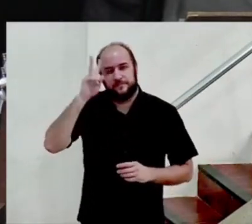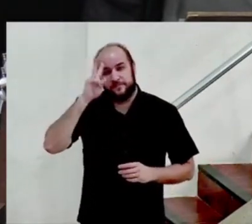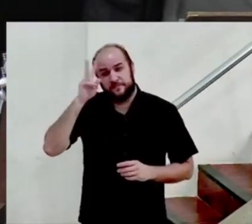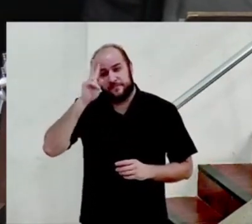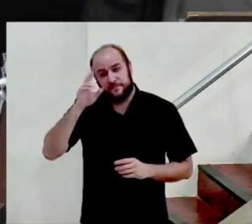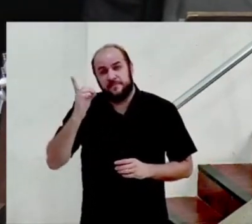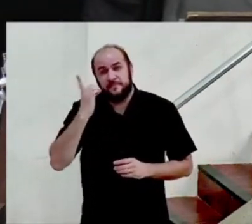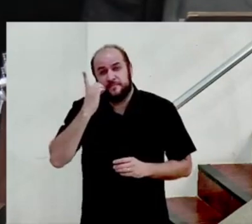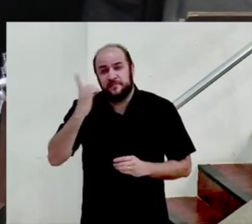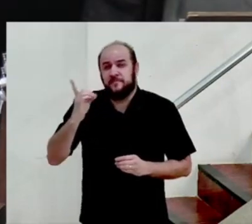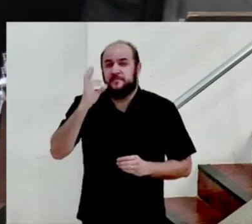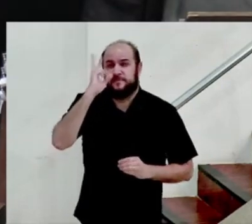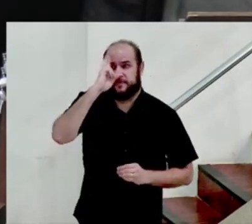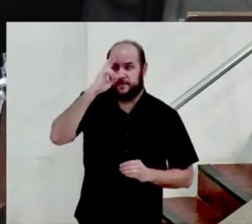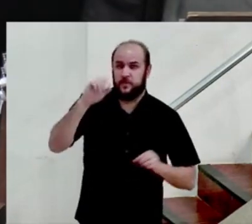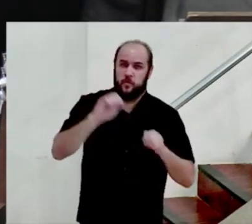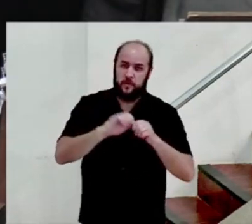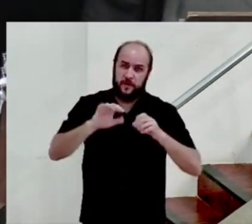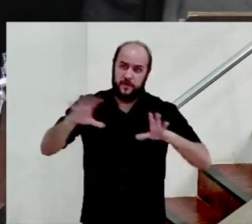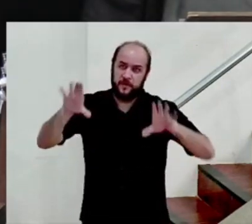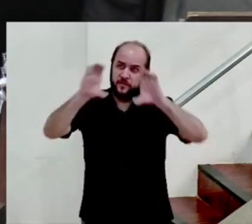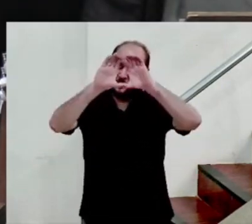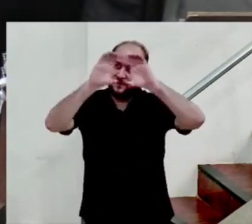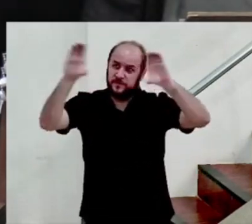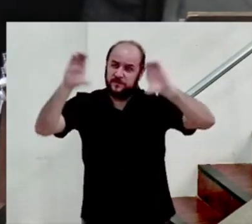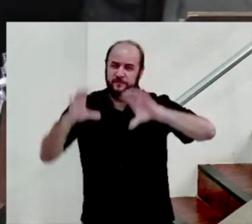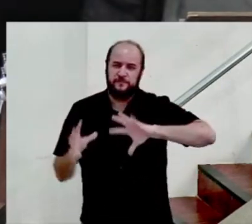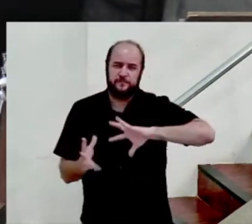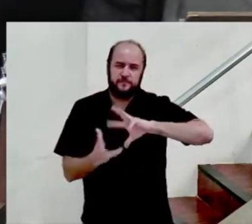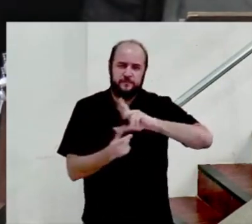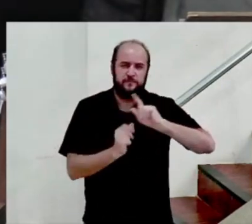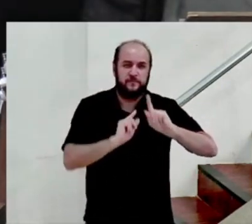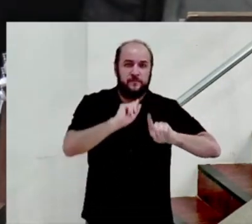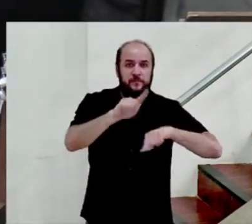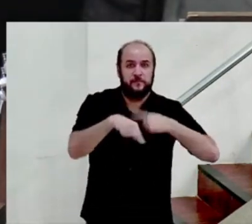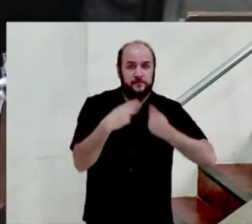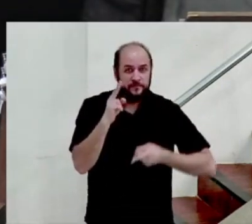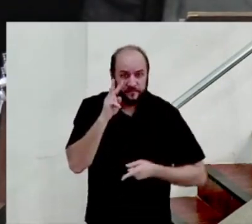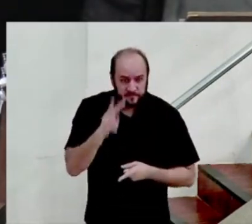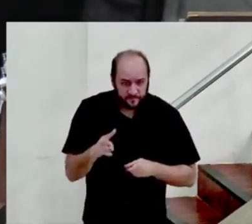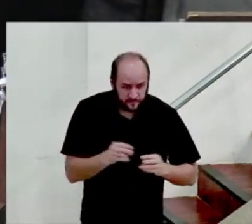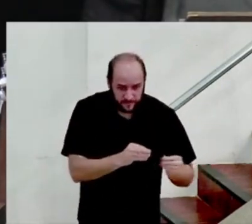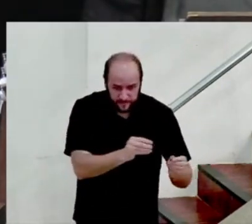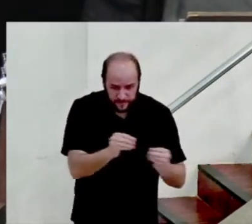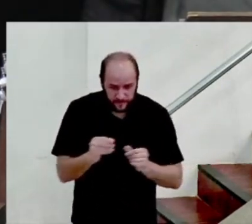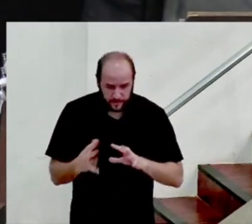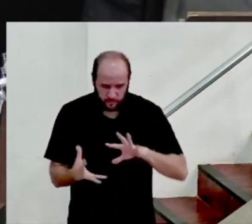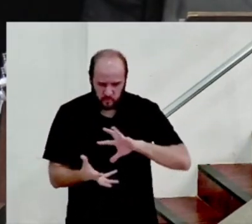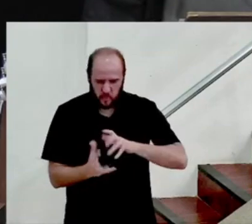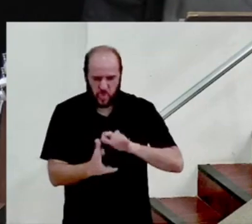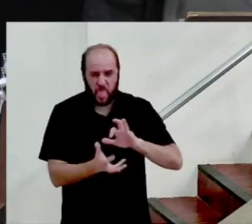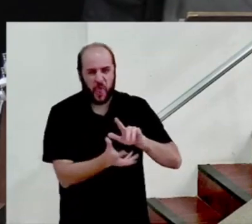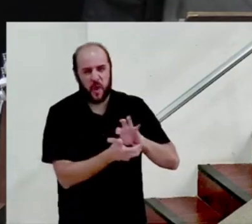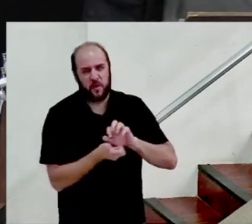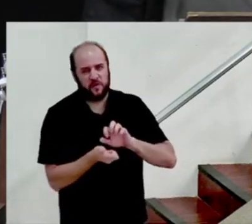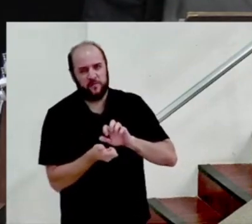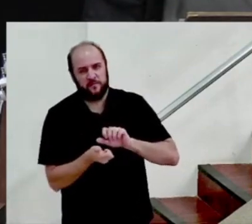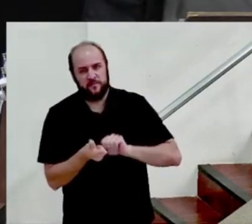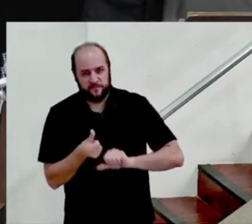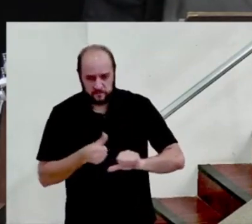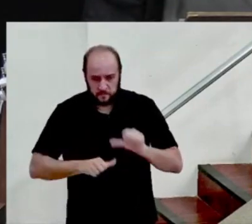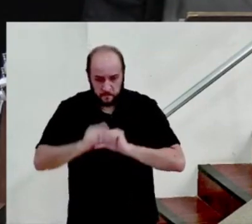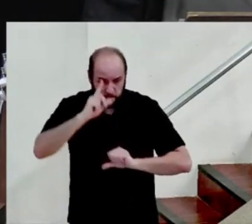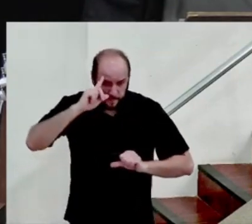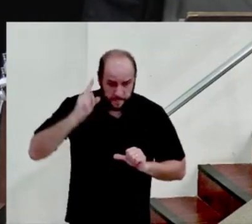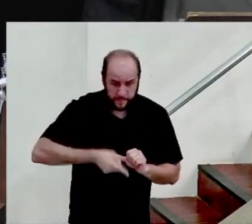o Senhor que criou céus e terra, e após enxergar esta terra sem forma e vazia, ter dito para haver